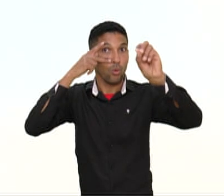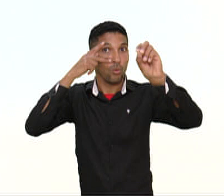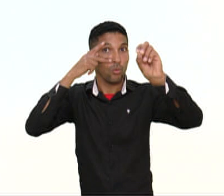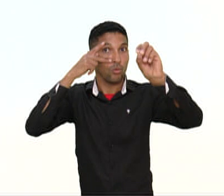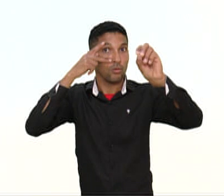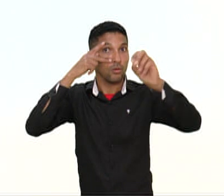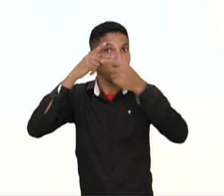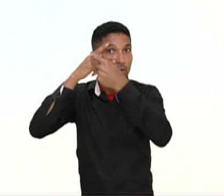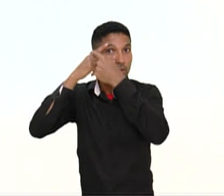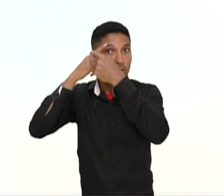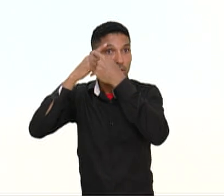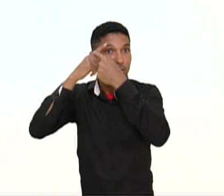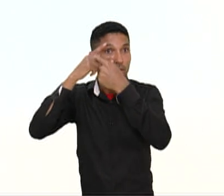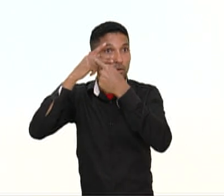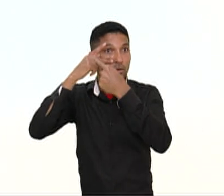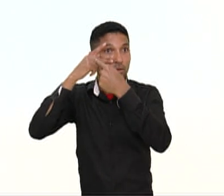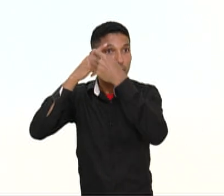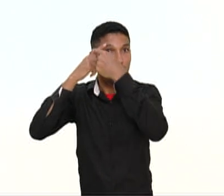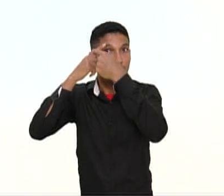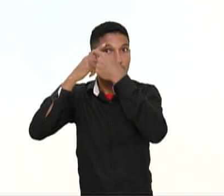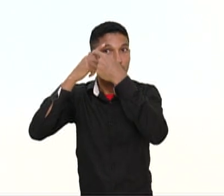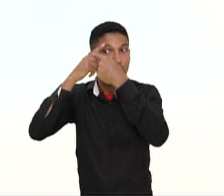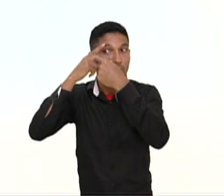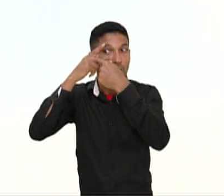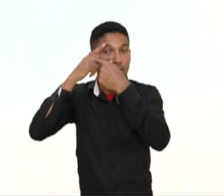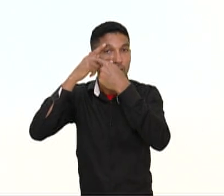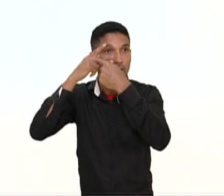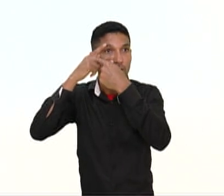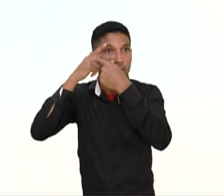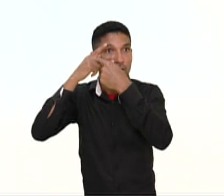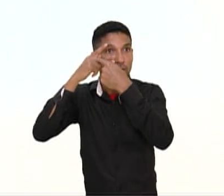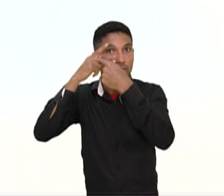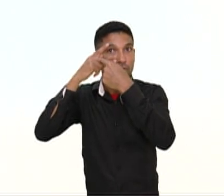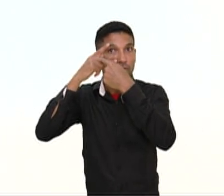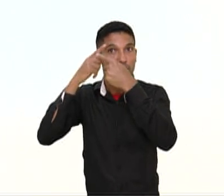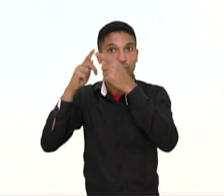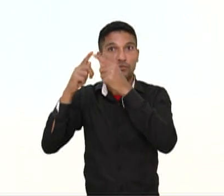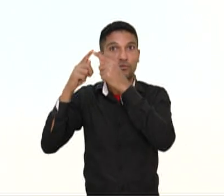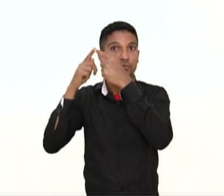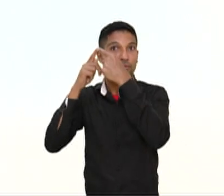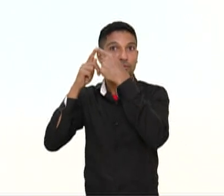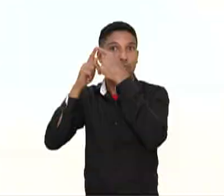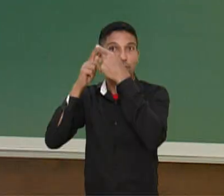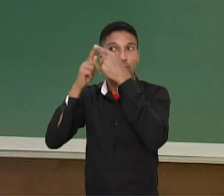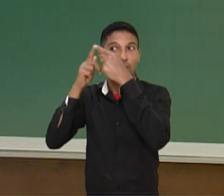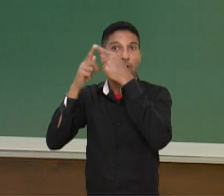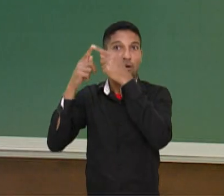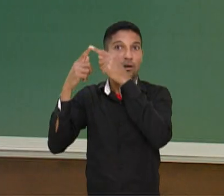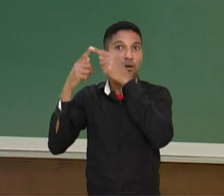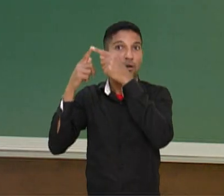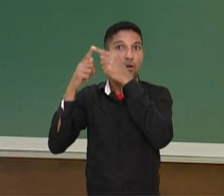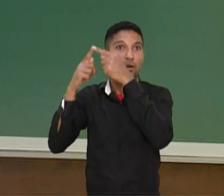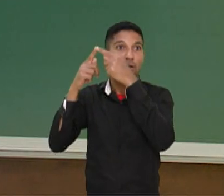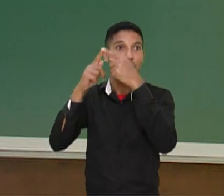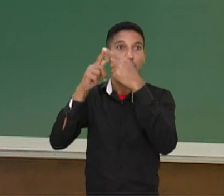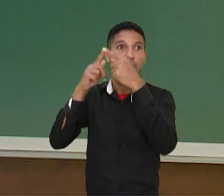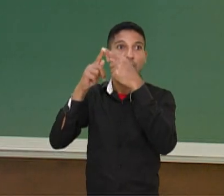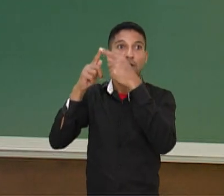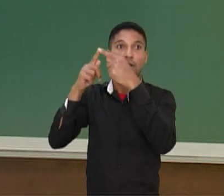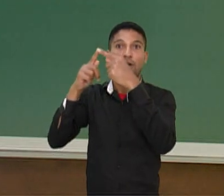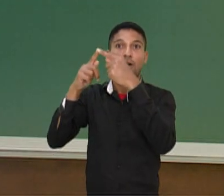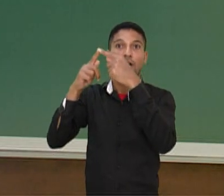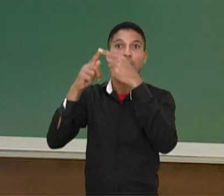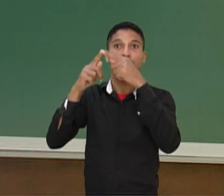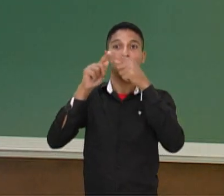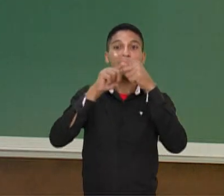ó. Eu peguei esse lado aqui, ó, e estiquei ele um pouquinho. Aí, peguei o outro lado e estiquei mais